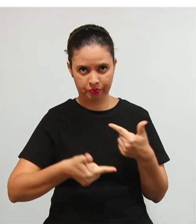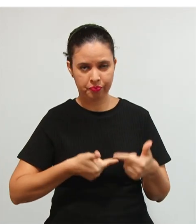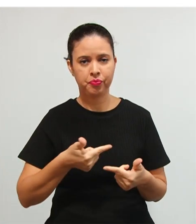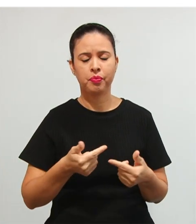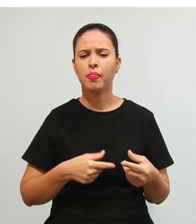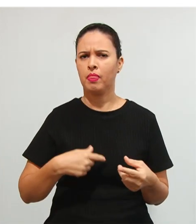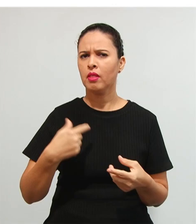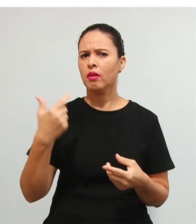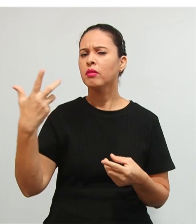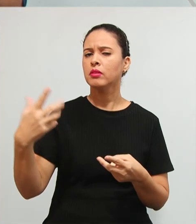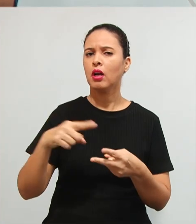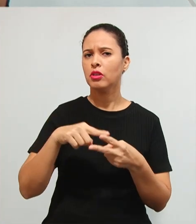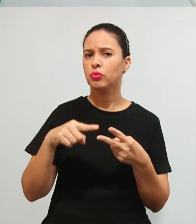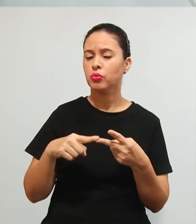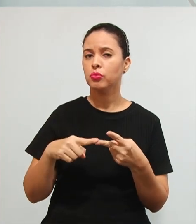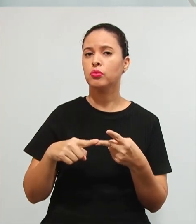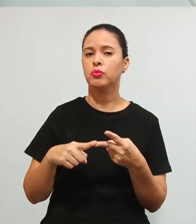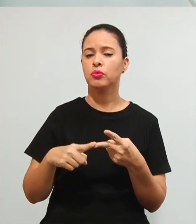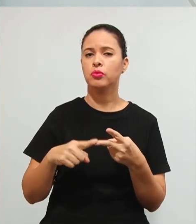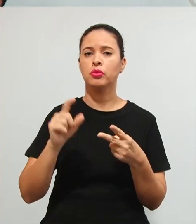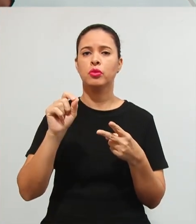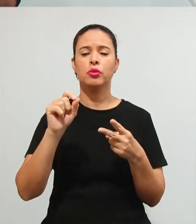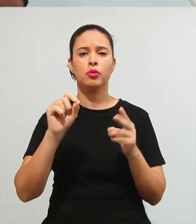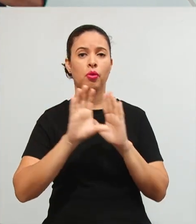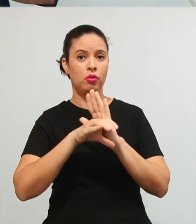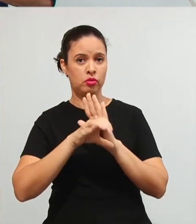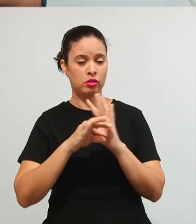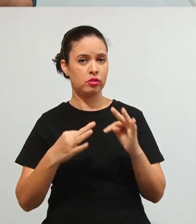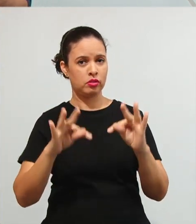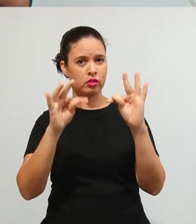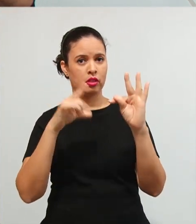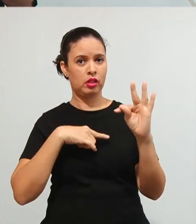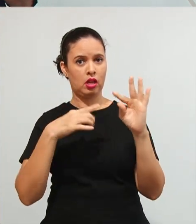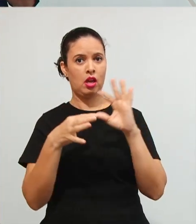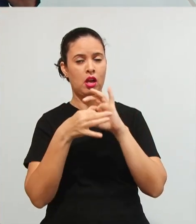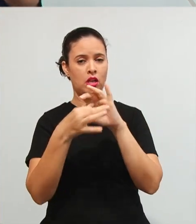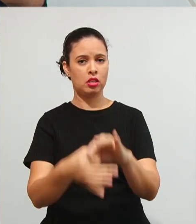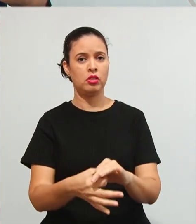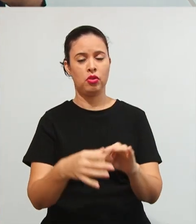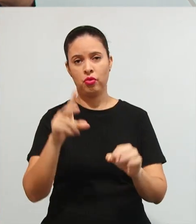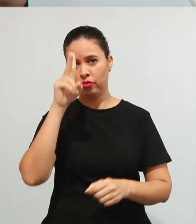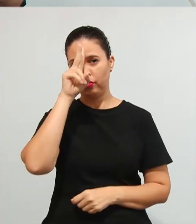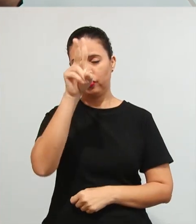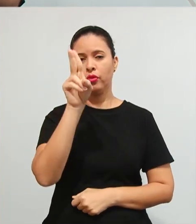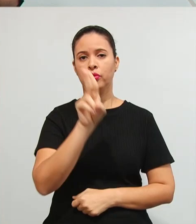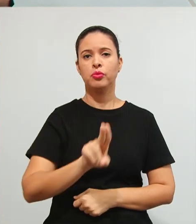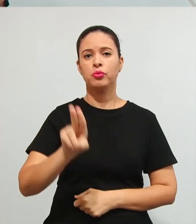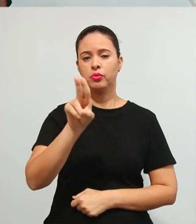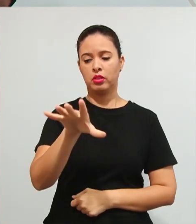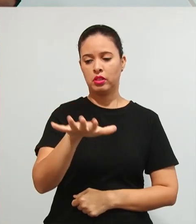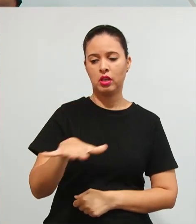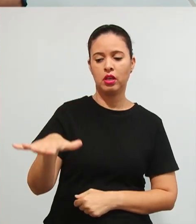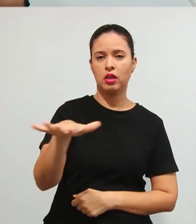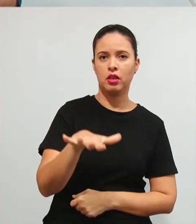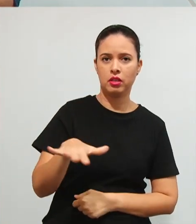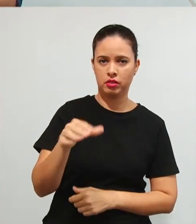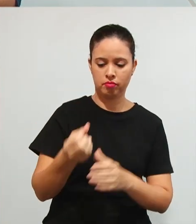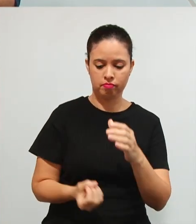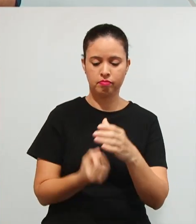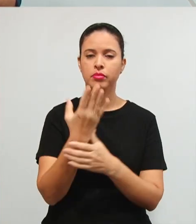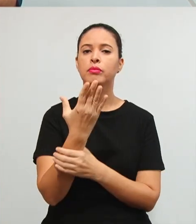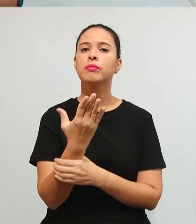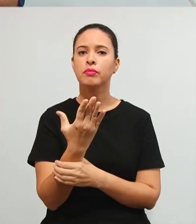duas definições de tecnologia, há uma relação muito forte com o seu uso no meio de